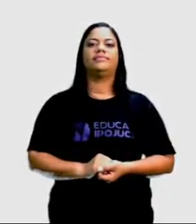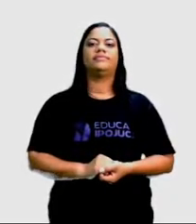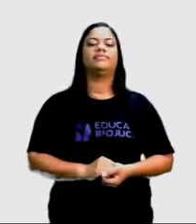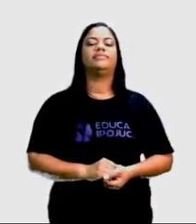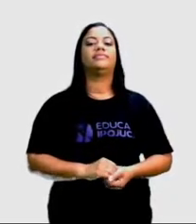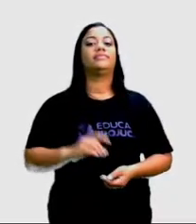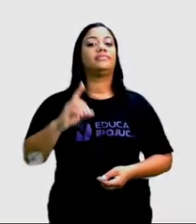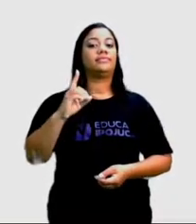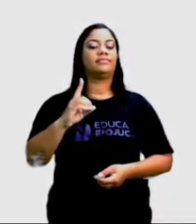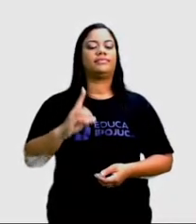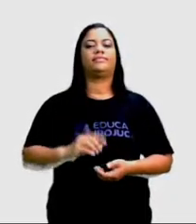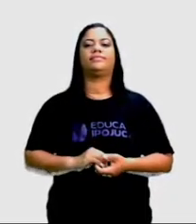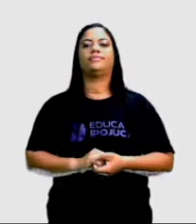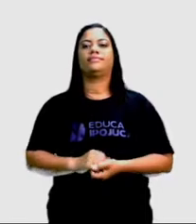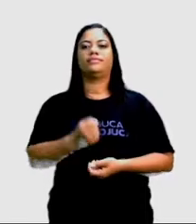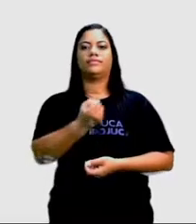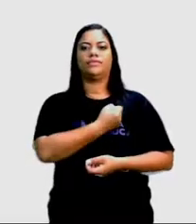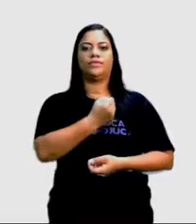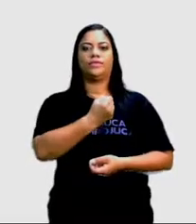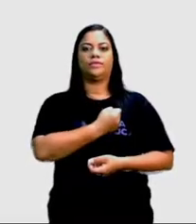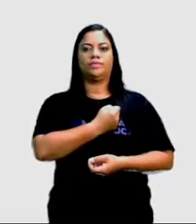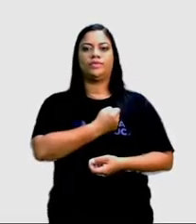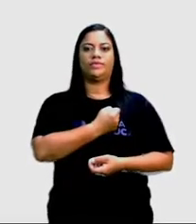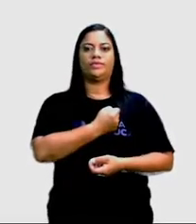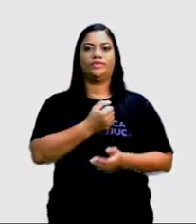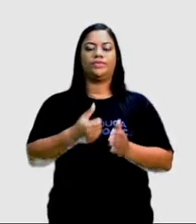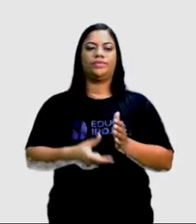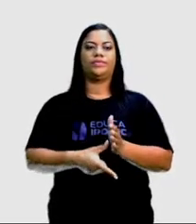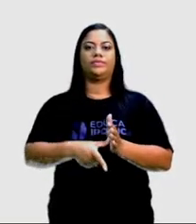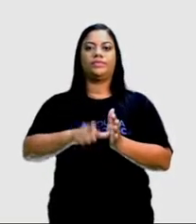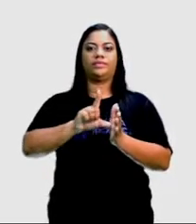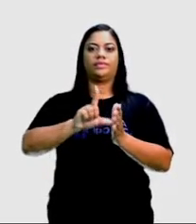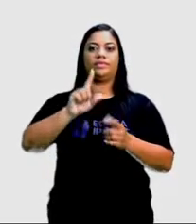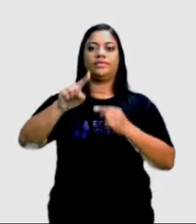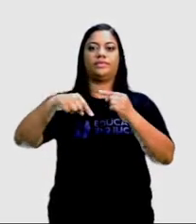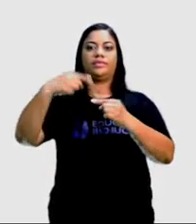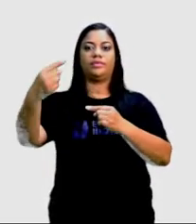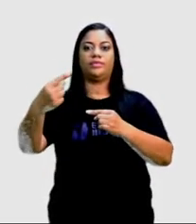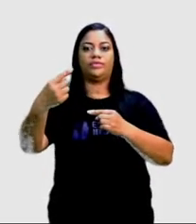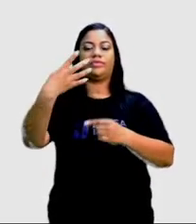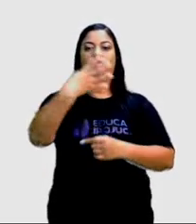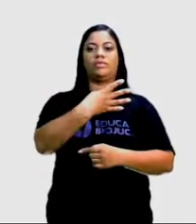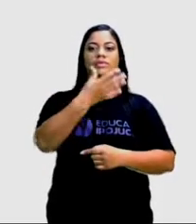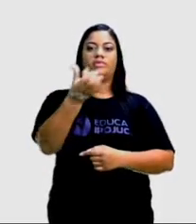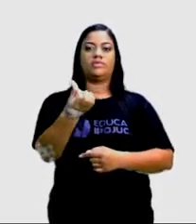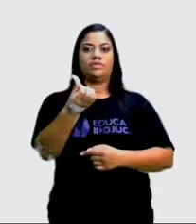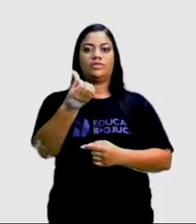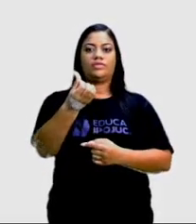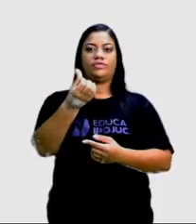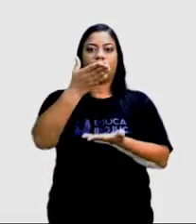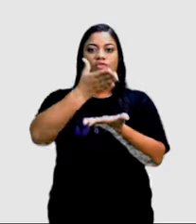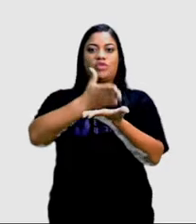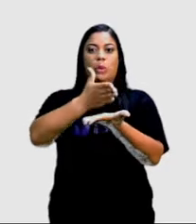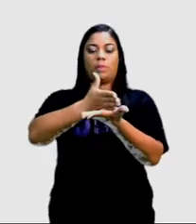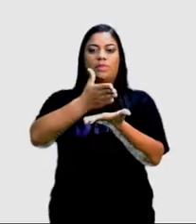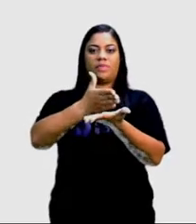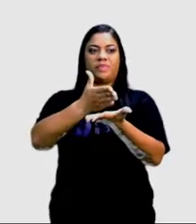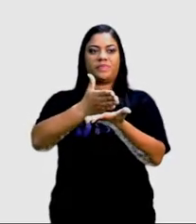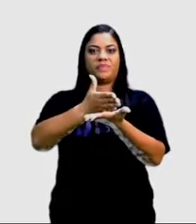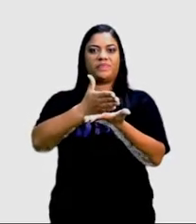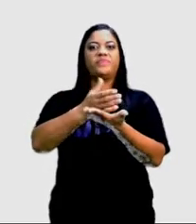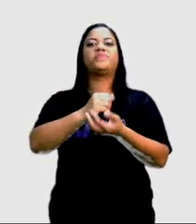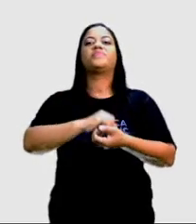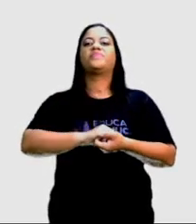D, número entre o 4 e o 6. Quem está entre o 4 e o